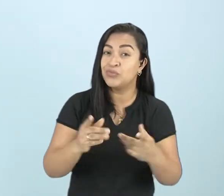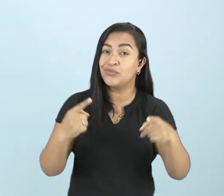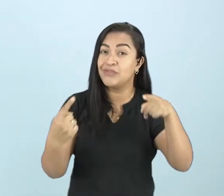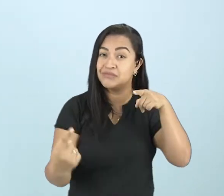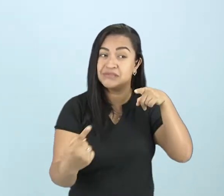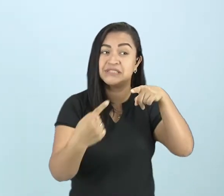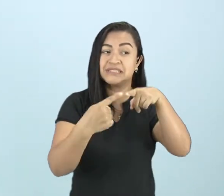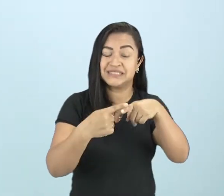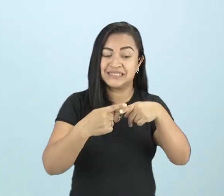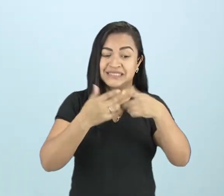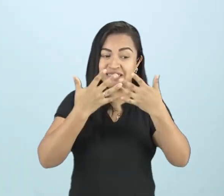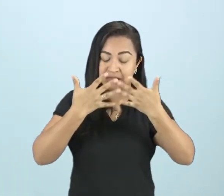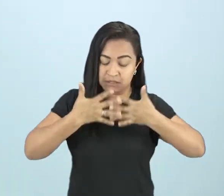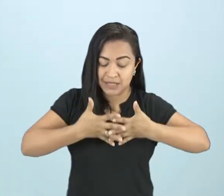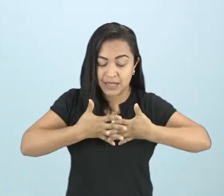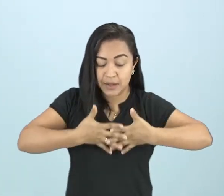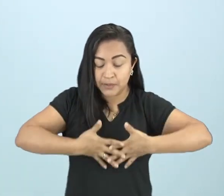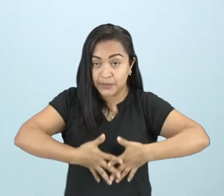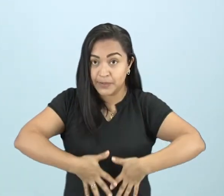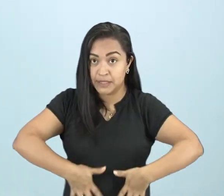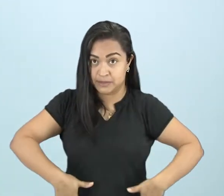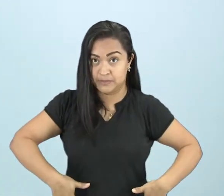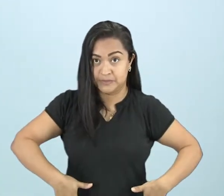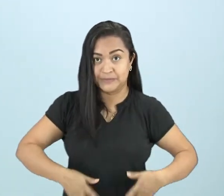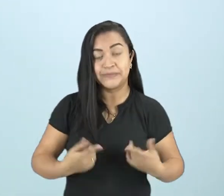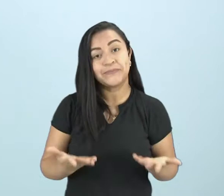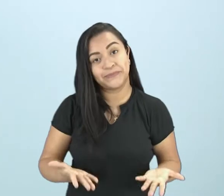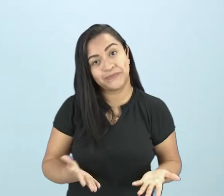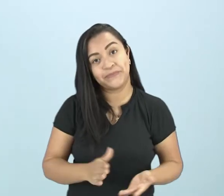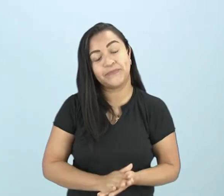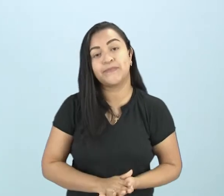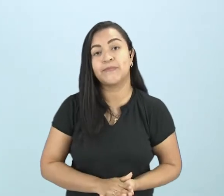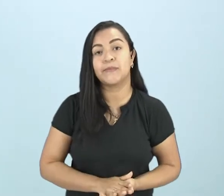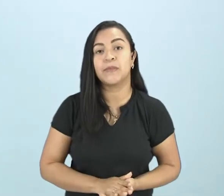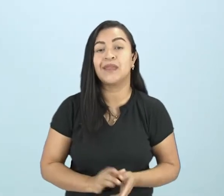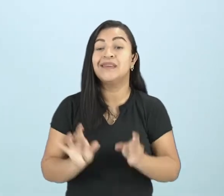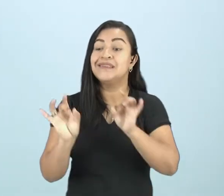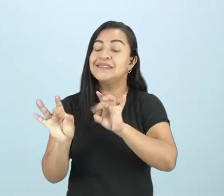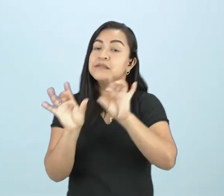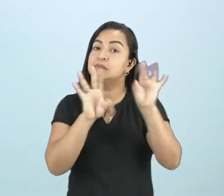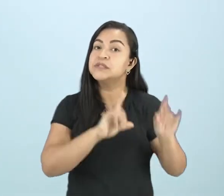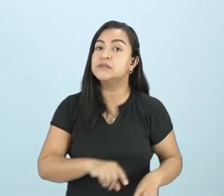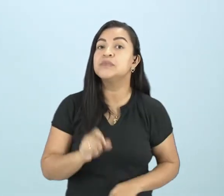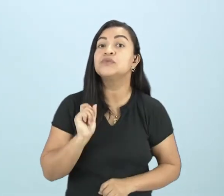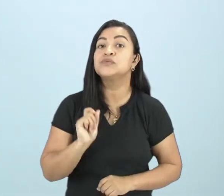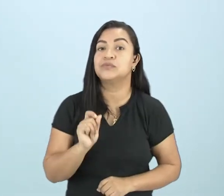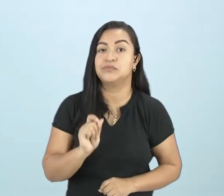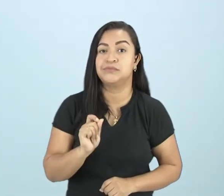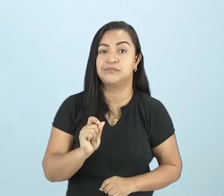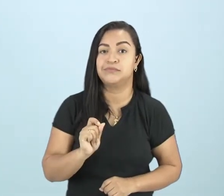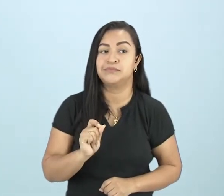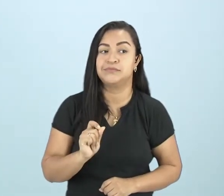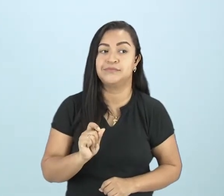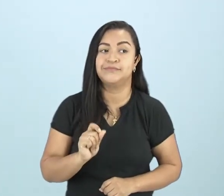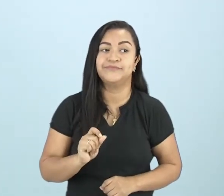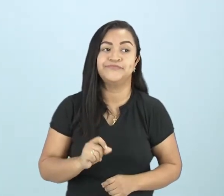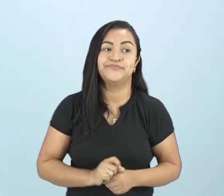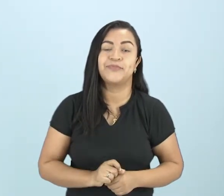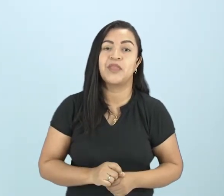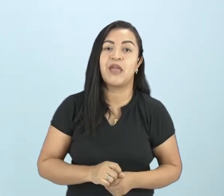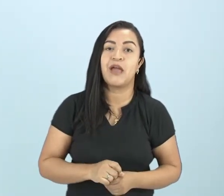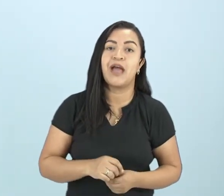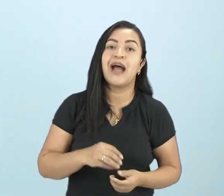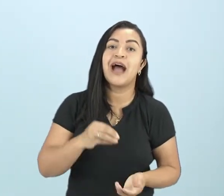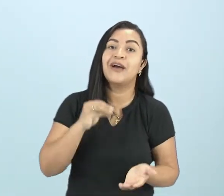metabólico, alguma circunstância metabólica. E, em especial, nós vamos falar sobre o albinismo na aula de hoje. Por quê? O albinismo